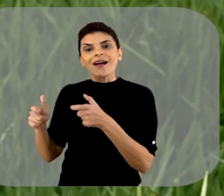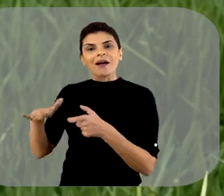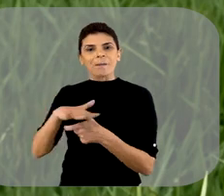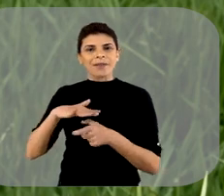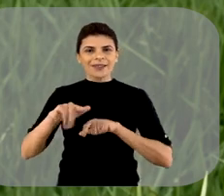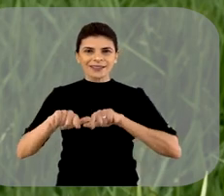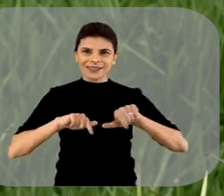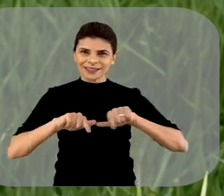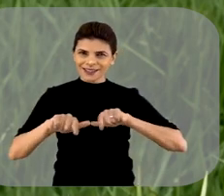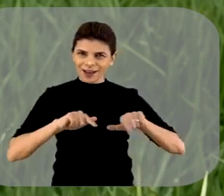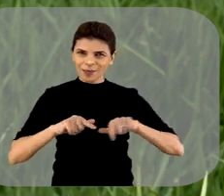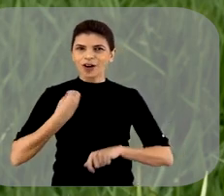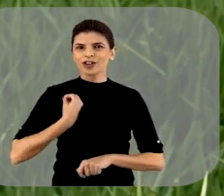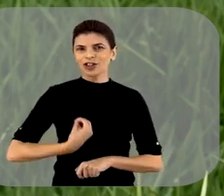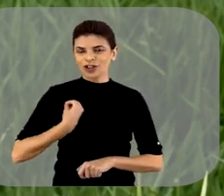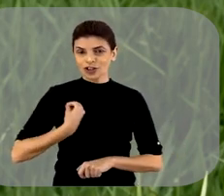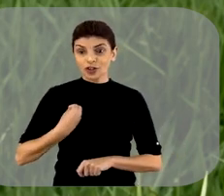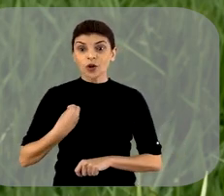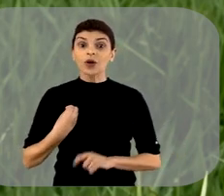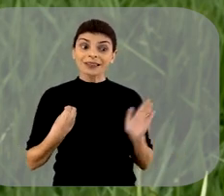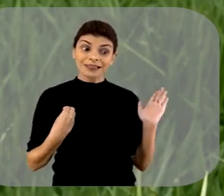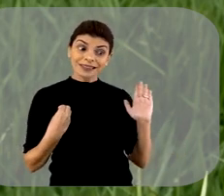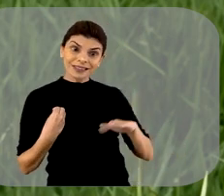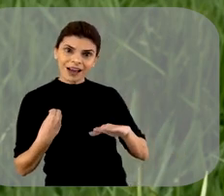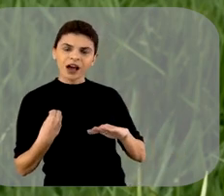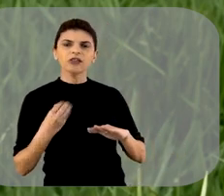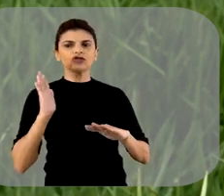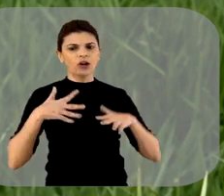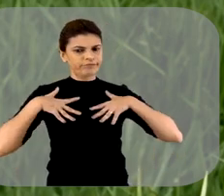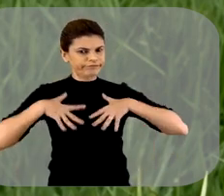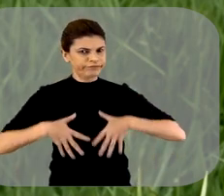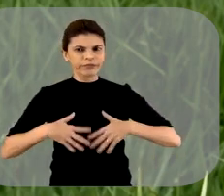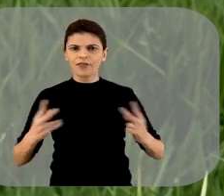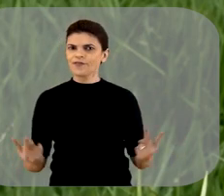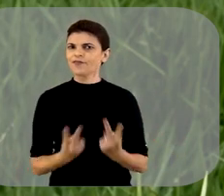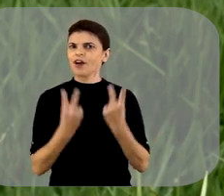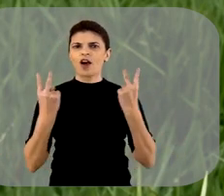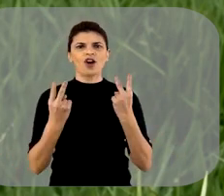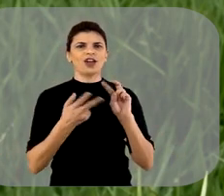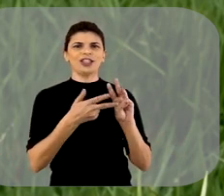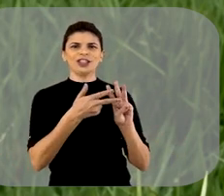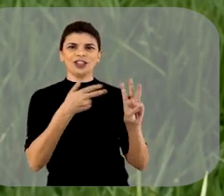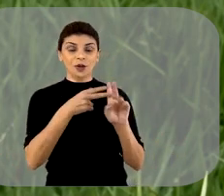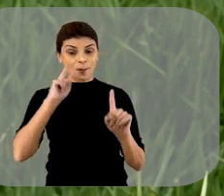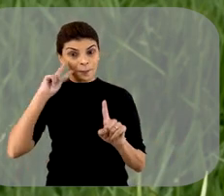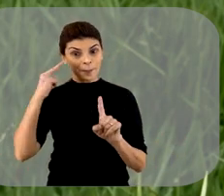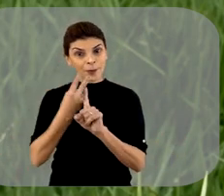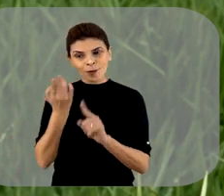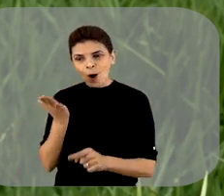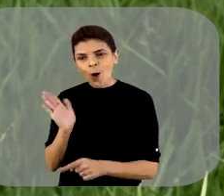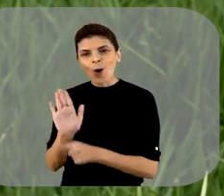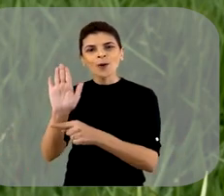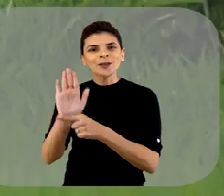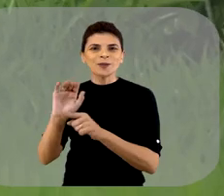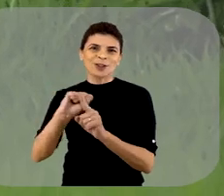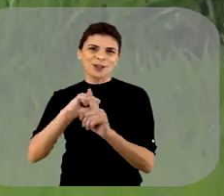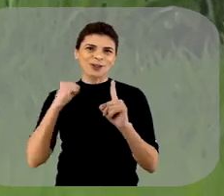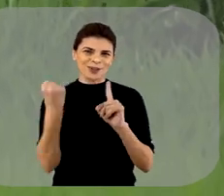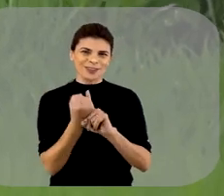de trabalho que ele tem, ou seja, trazer os valores indígenas aqui fora na perspectiva de contribuir para a sociedade